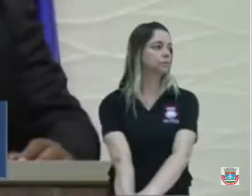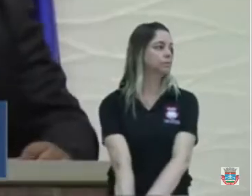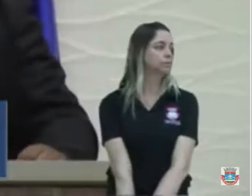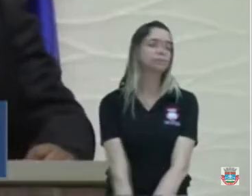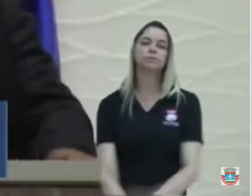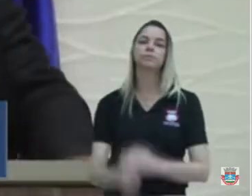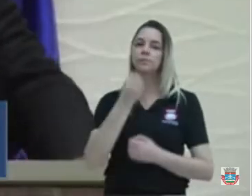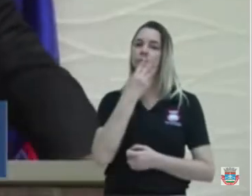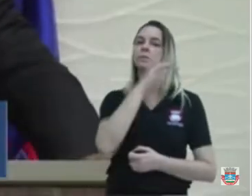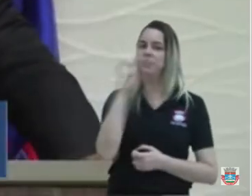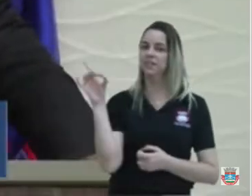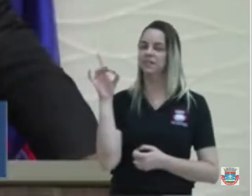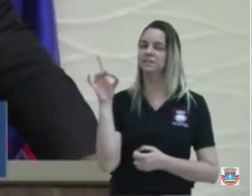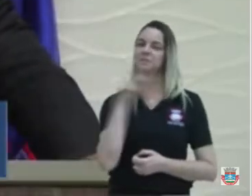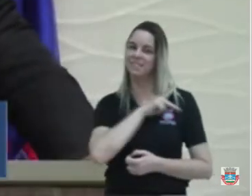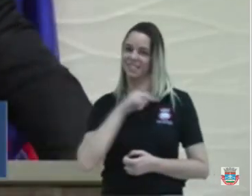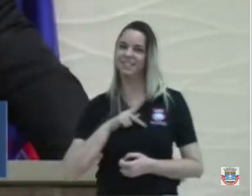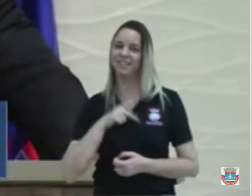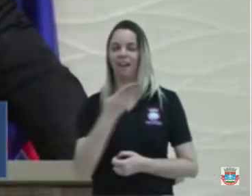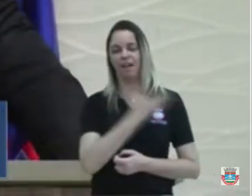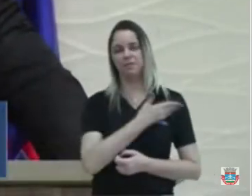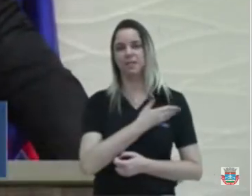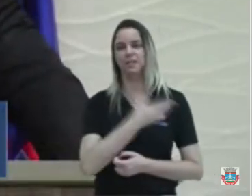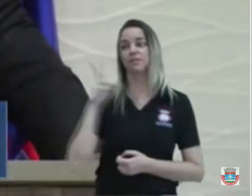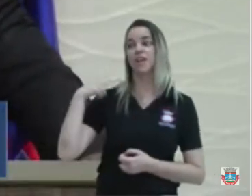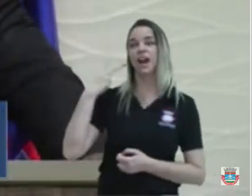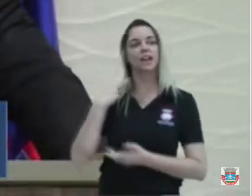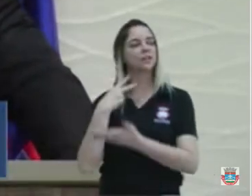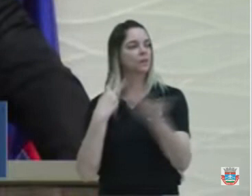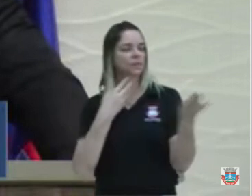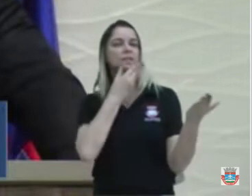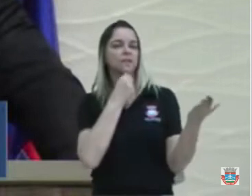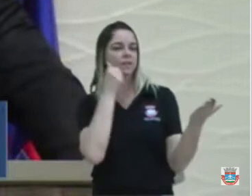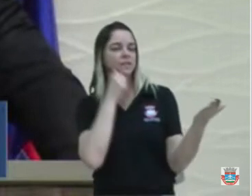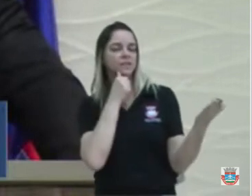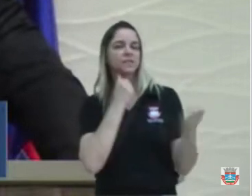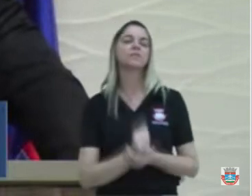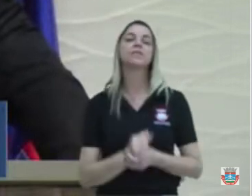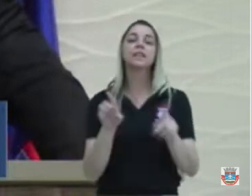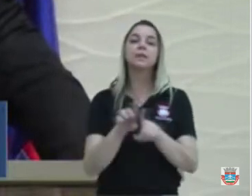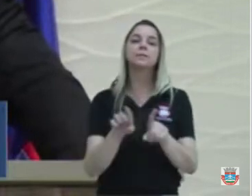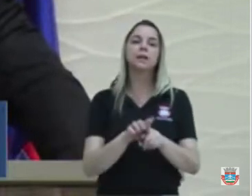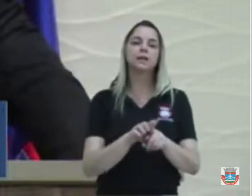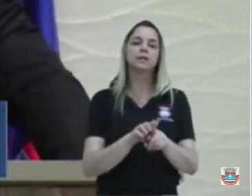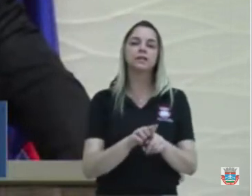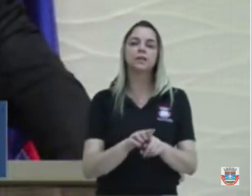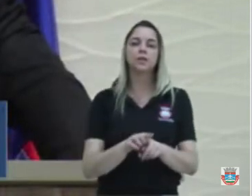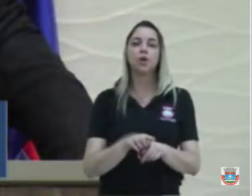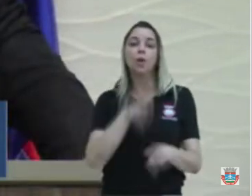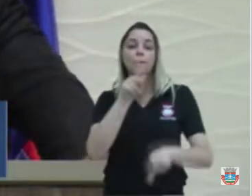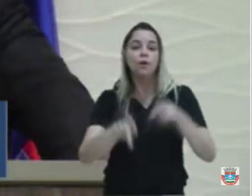Bom dia, senhor presidente, colegas vereadores, vereadoras, pessoal que nos acompanha através da Rádio São Bento